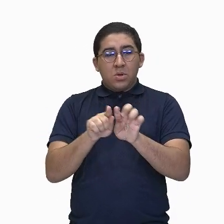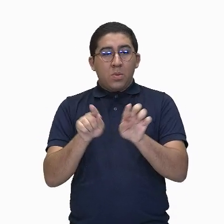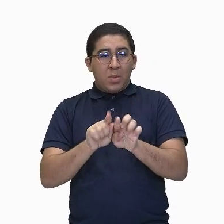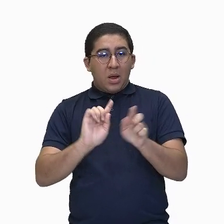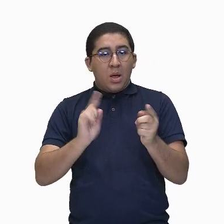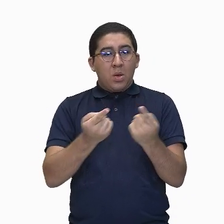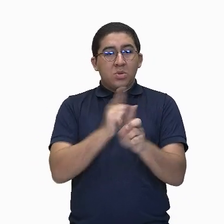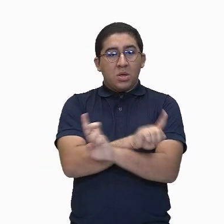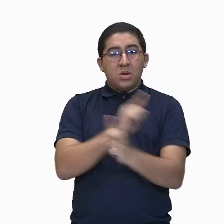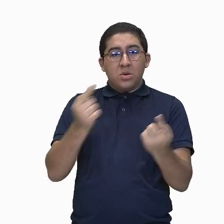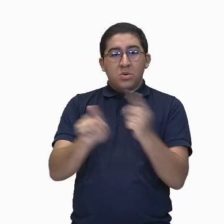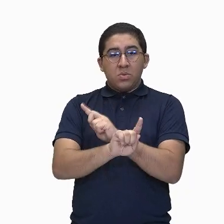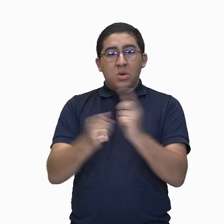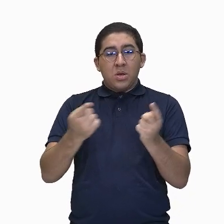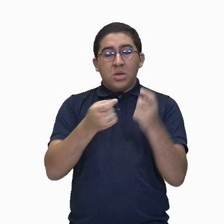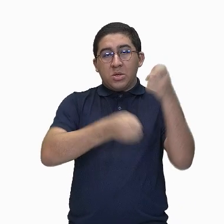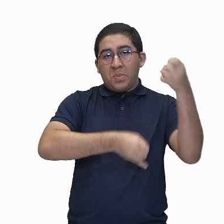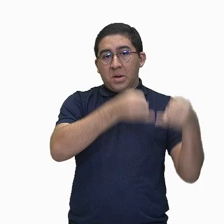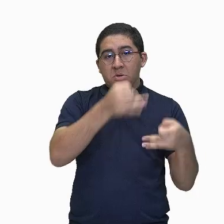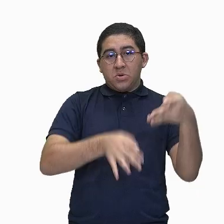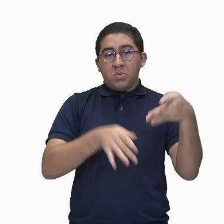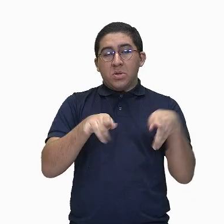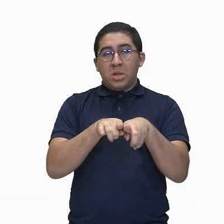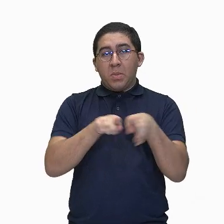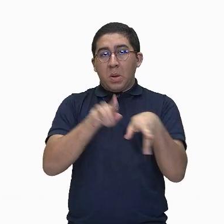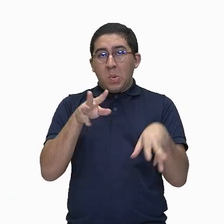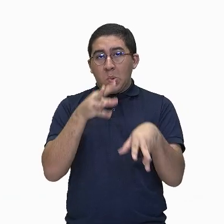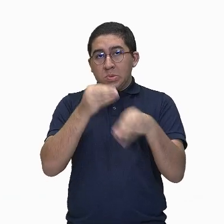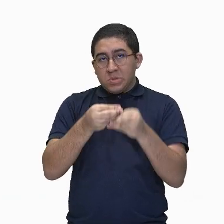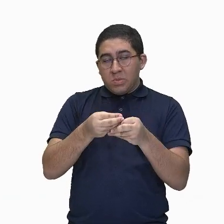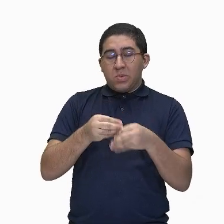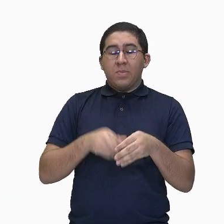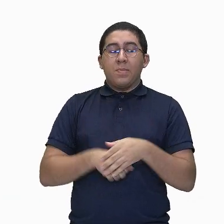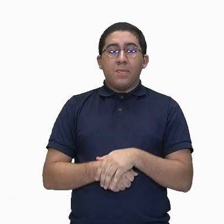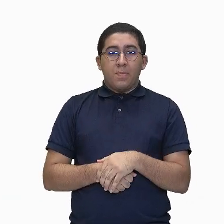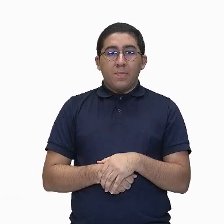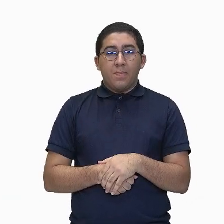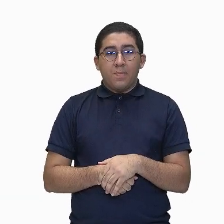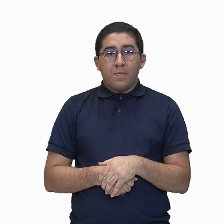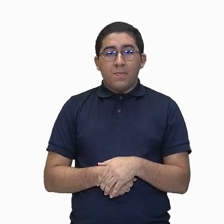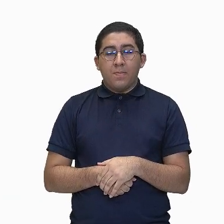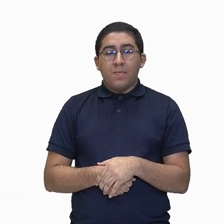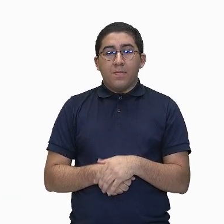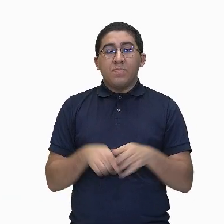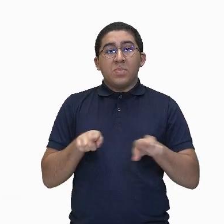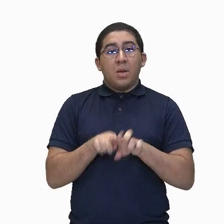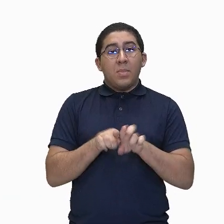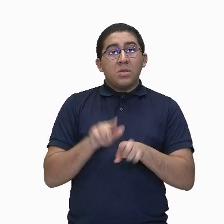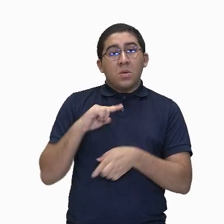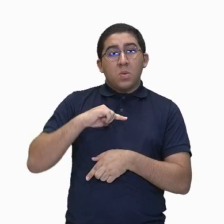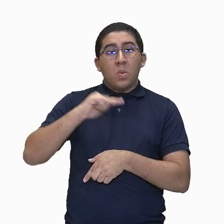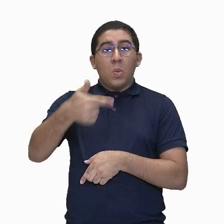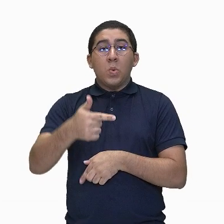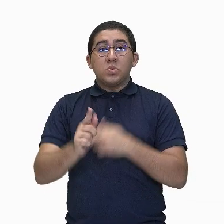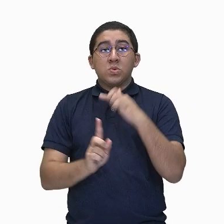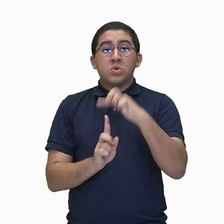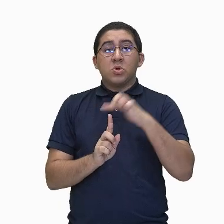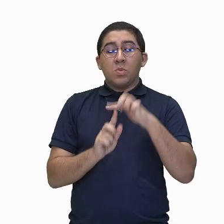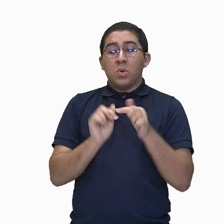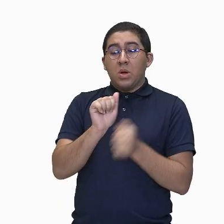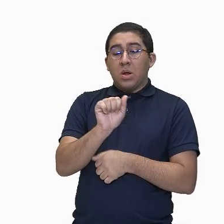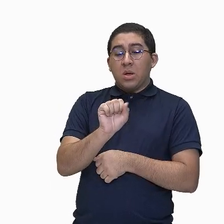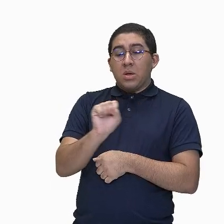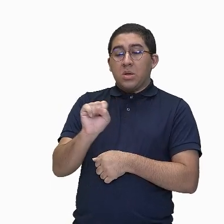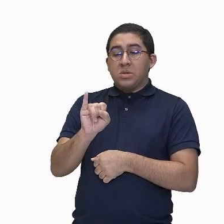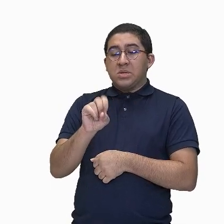e conclusivas. Mas nós temos também as orações coordenadas assindéticas, que são aquelas em que não